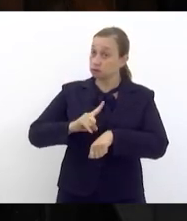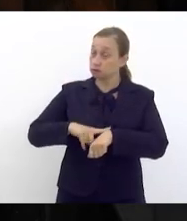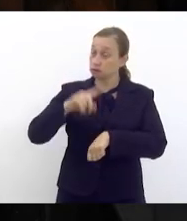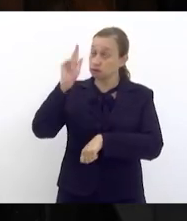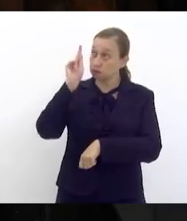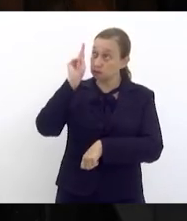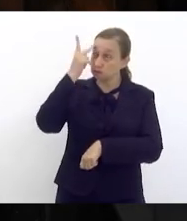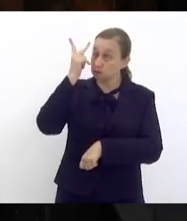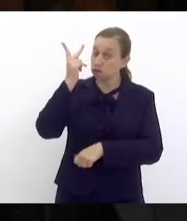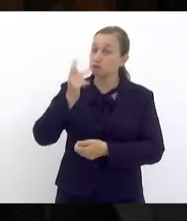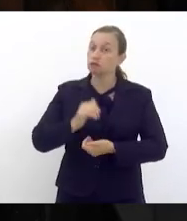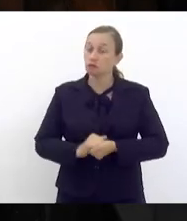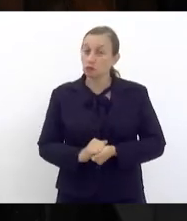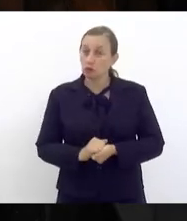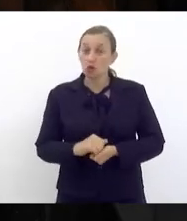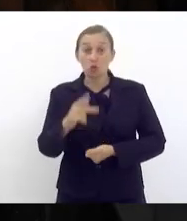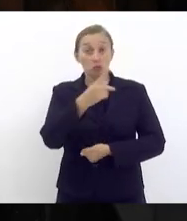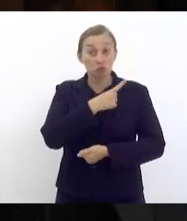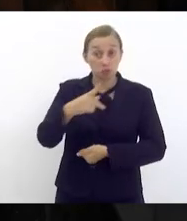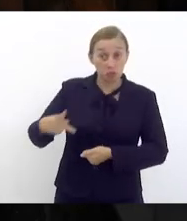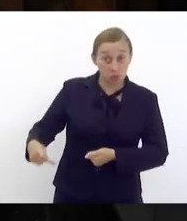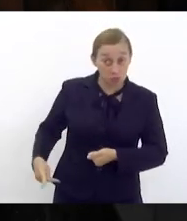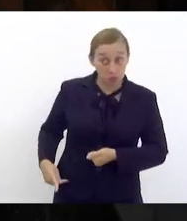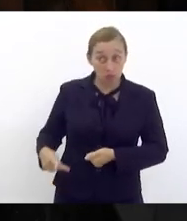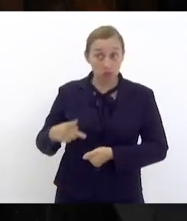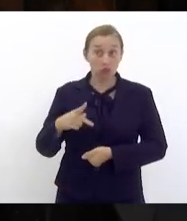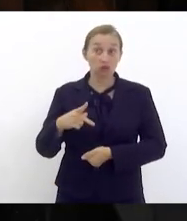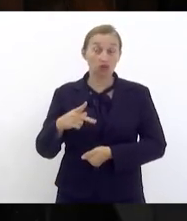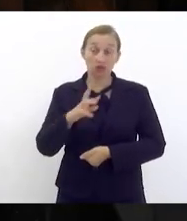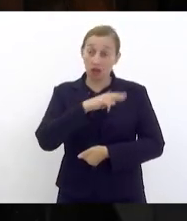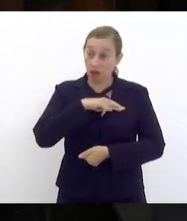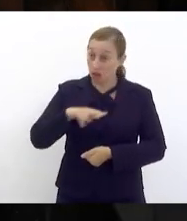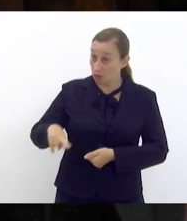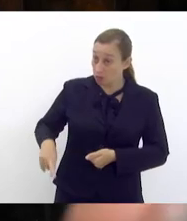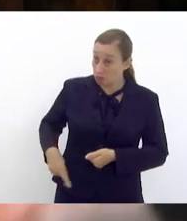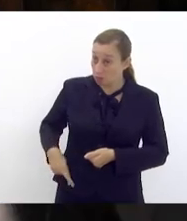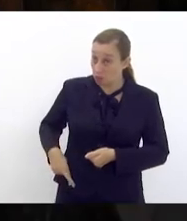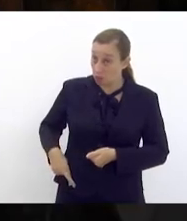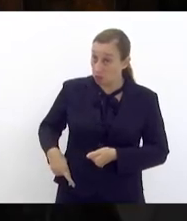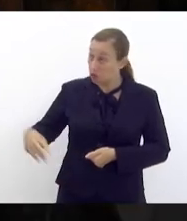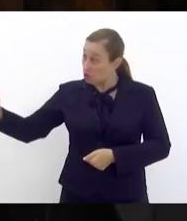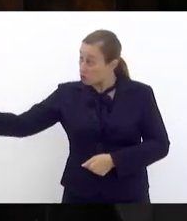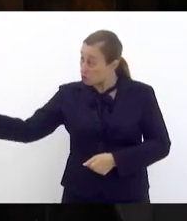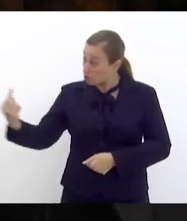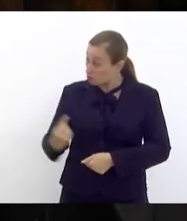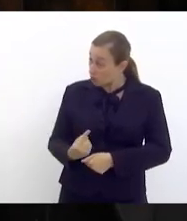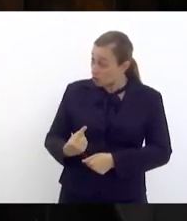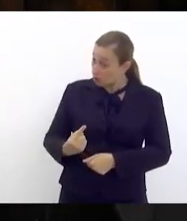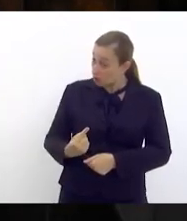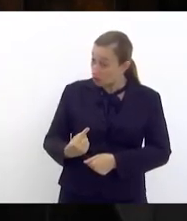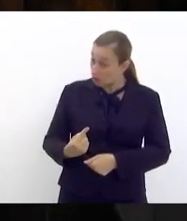histórico que o presidente da República venha a público